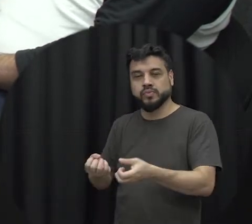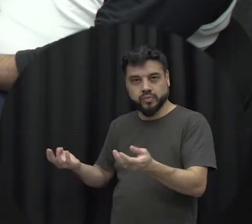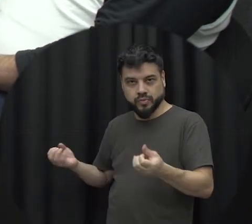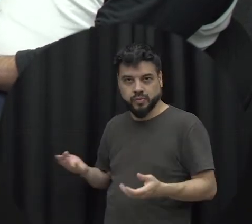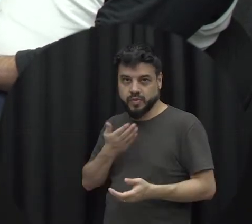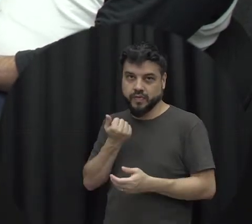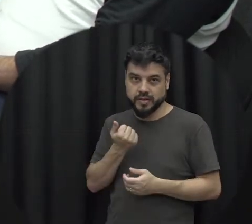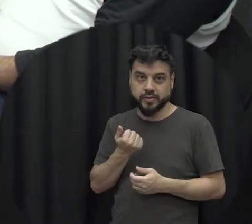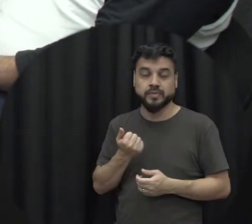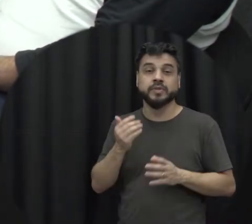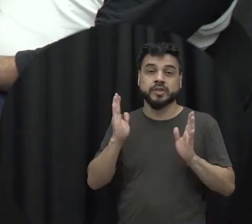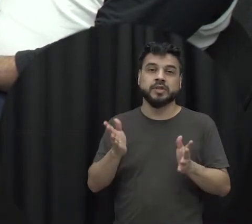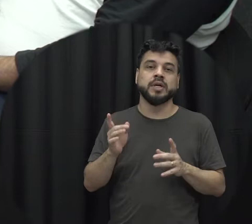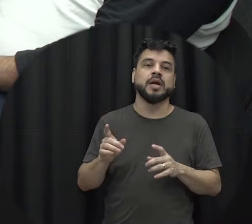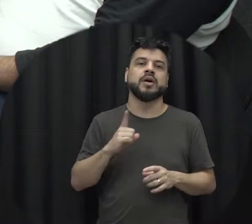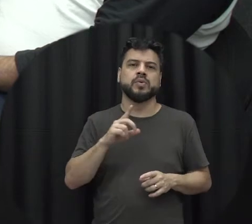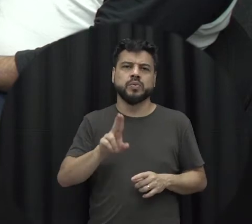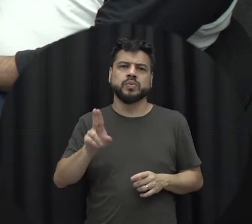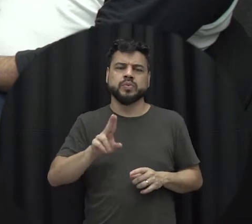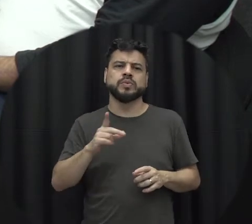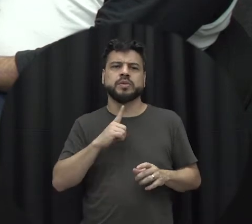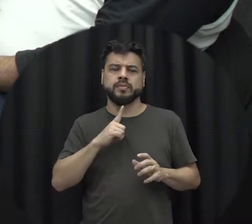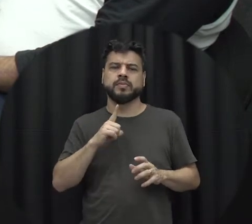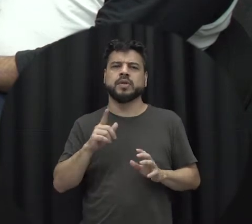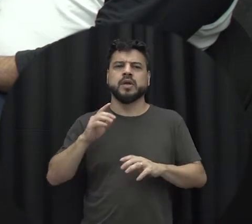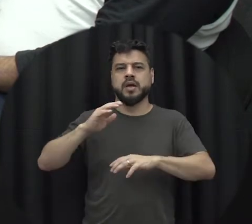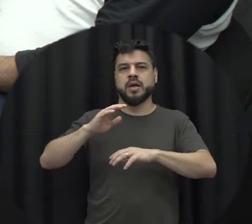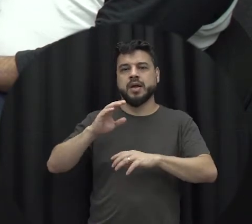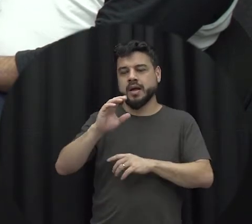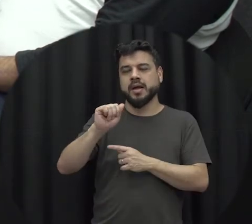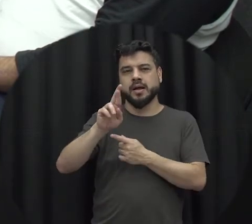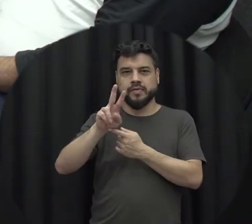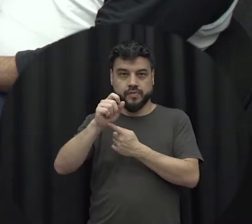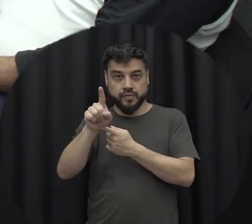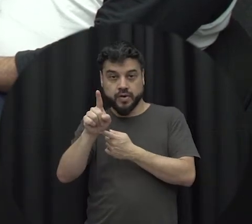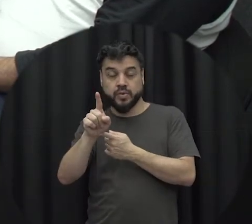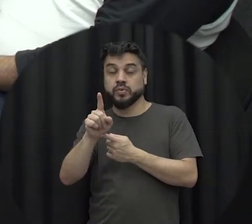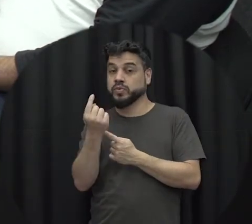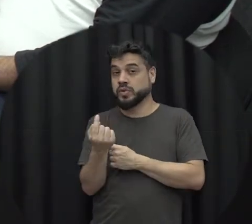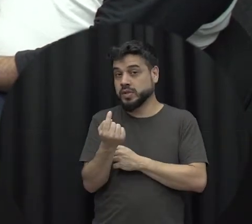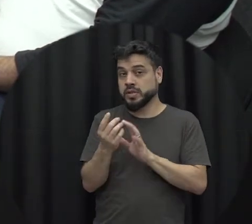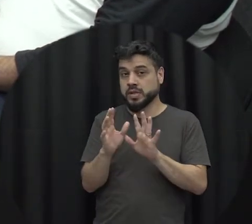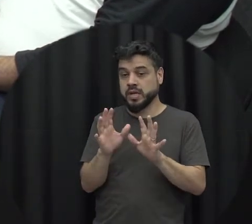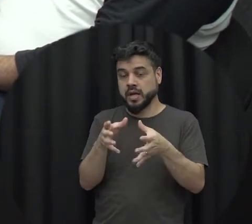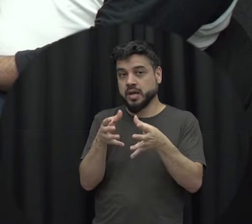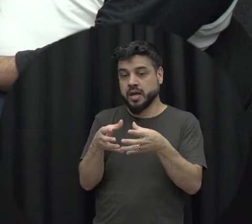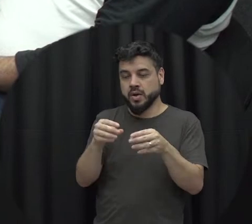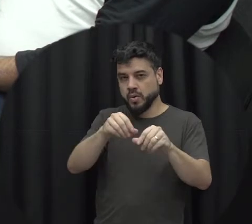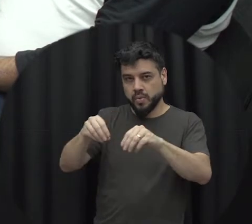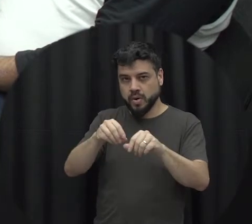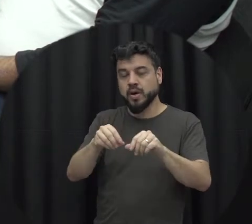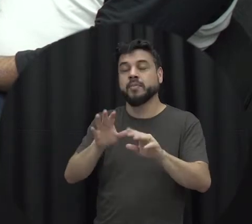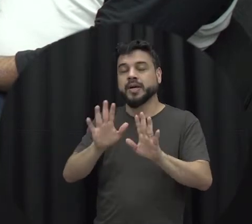usam na agricultura o carvão. Esse carvão ativado já é usado sozinho, sem associação. Então, agora a gente está colocando os fungos